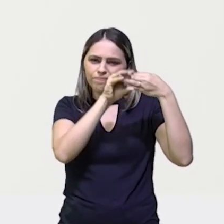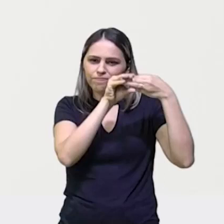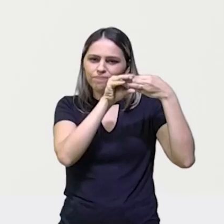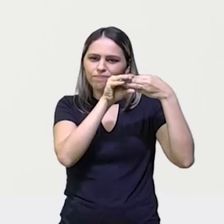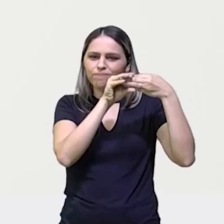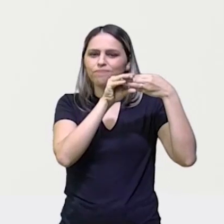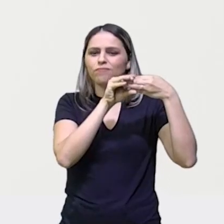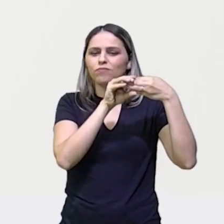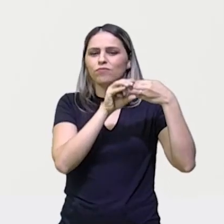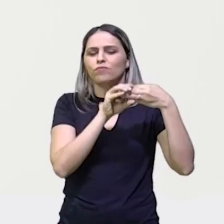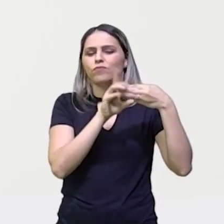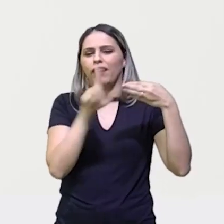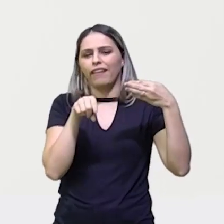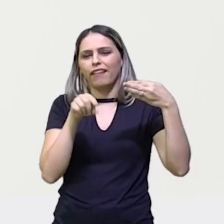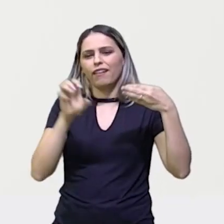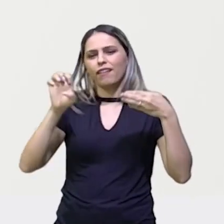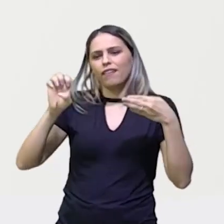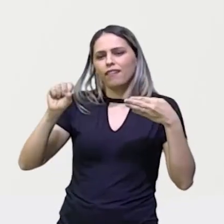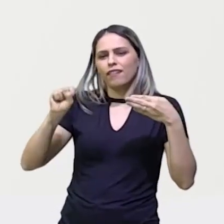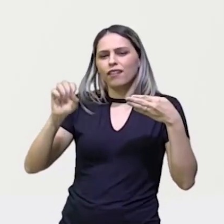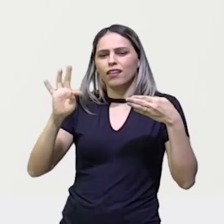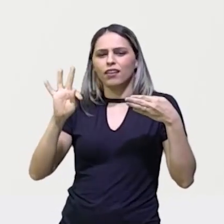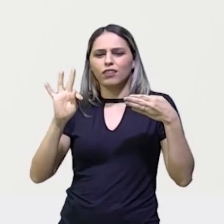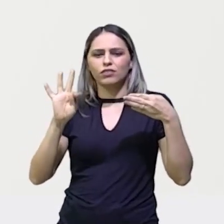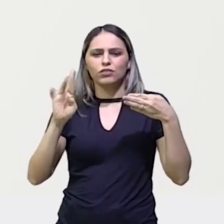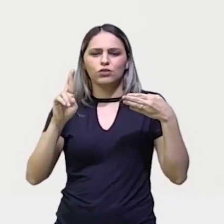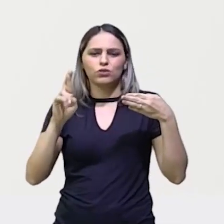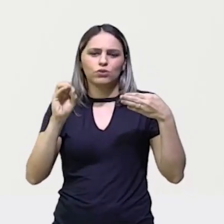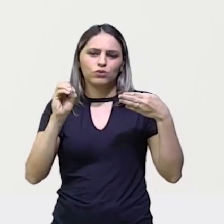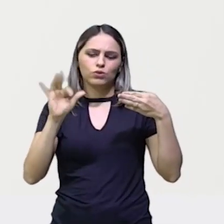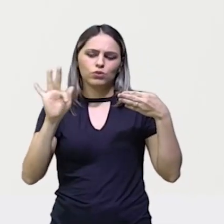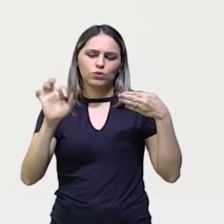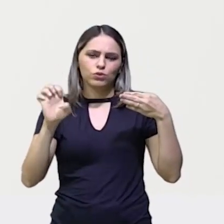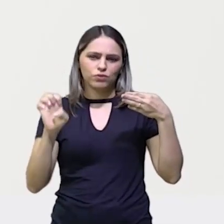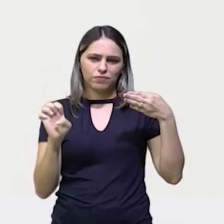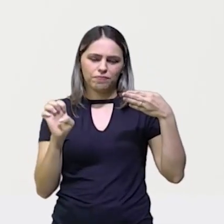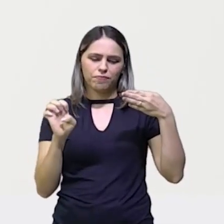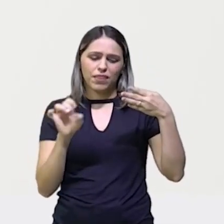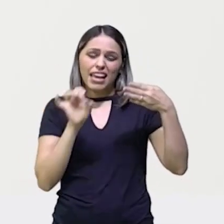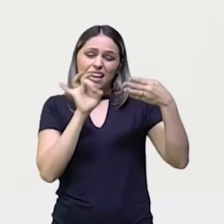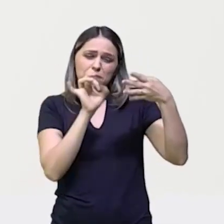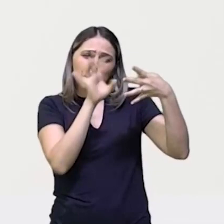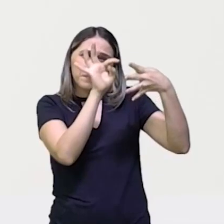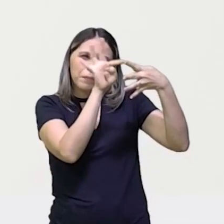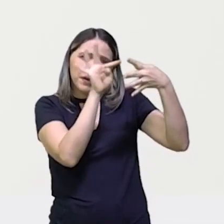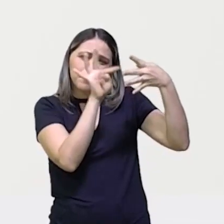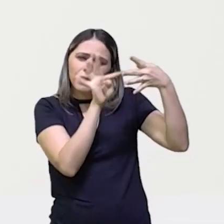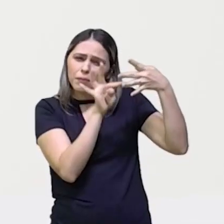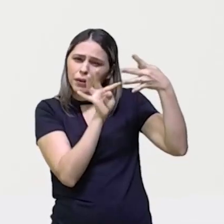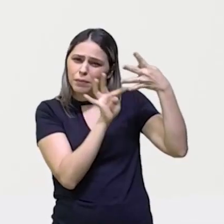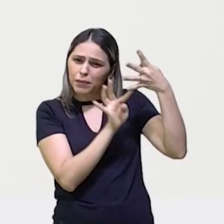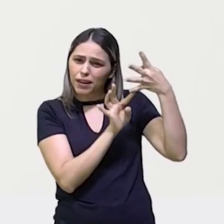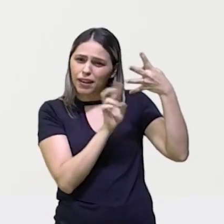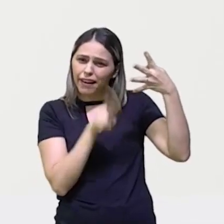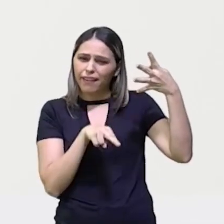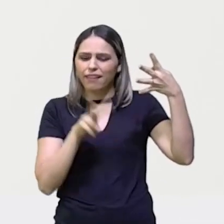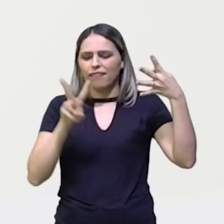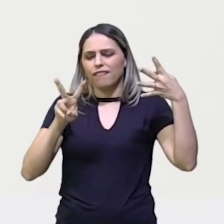quatro versos. Isso, cada linhazinha dessa é um verso. Conseguiram